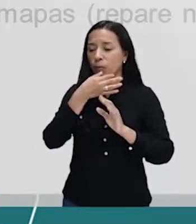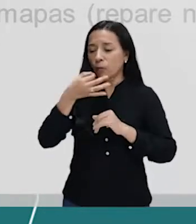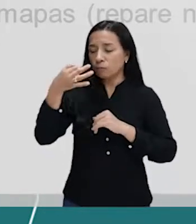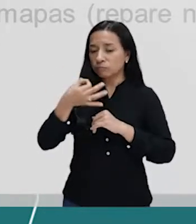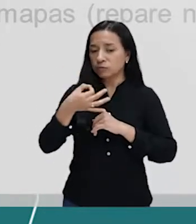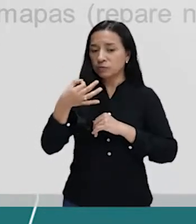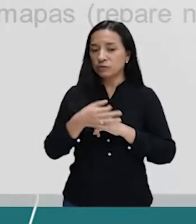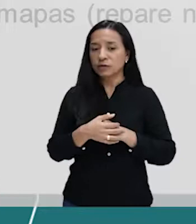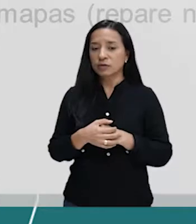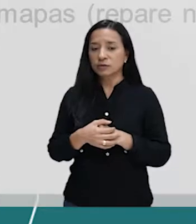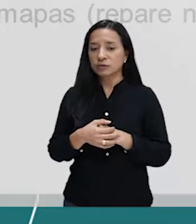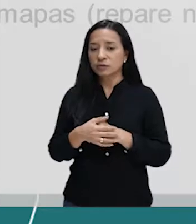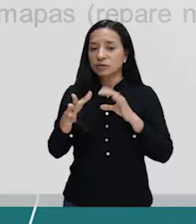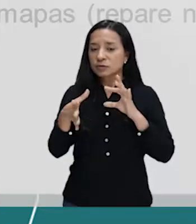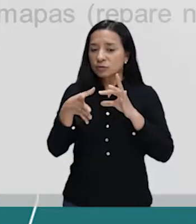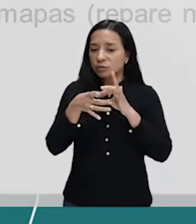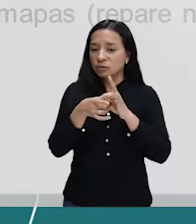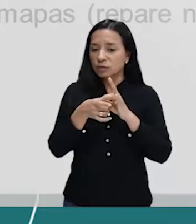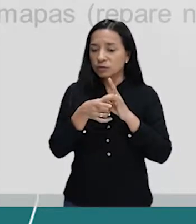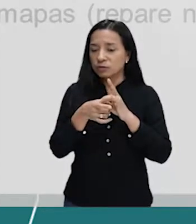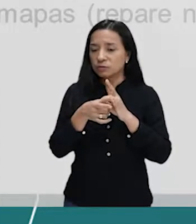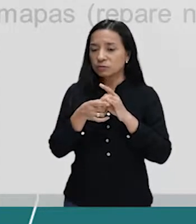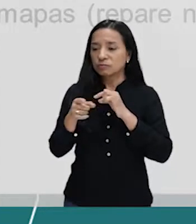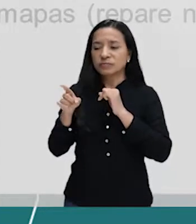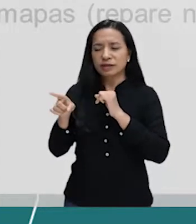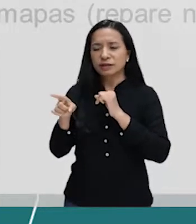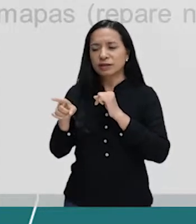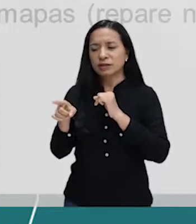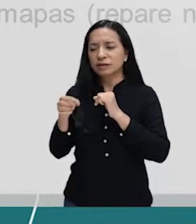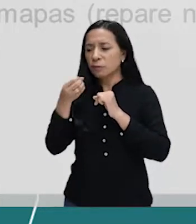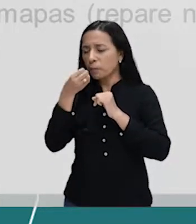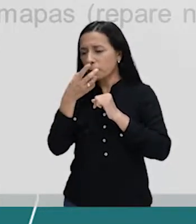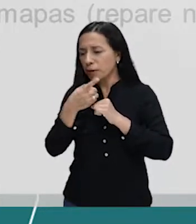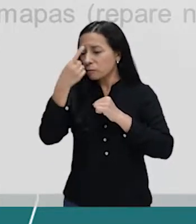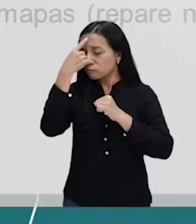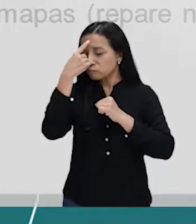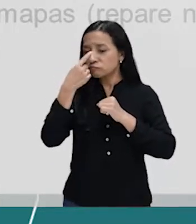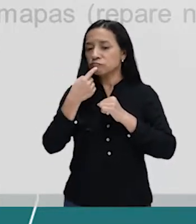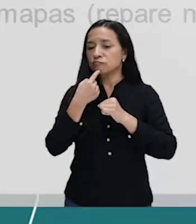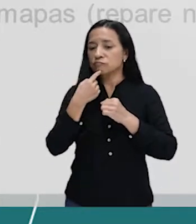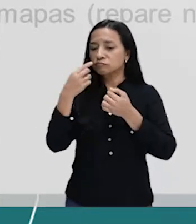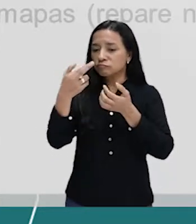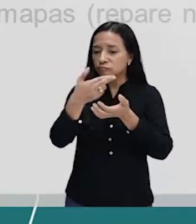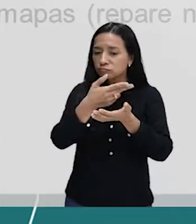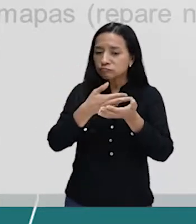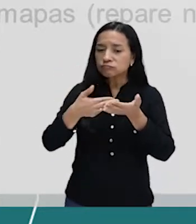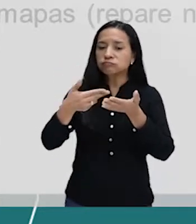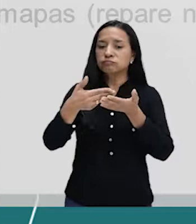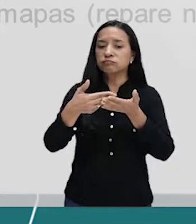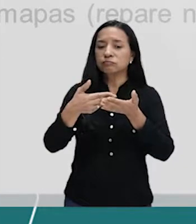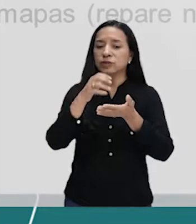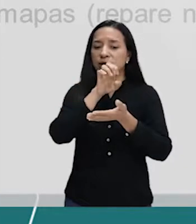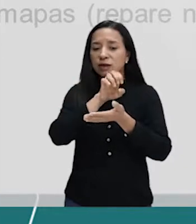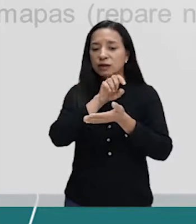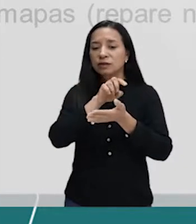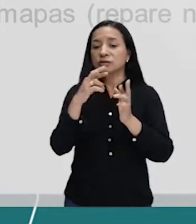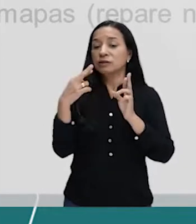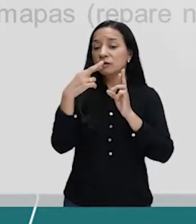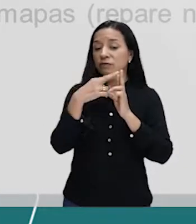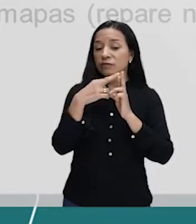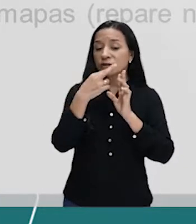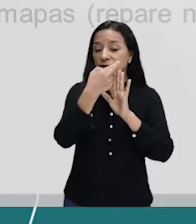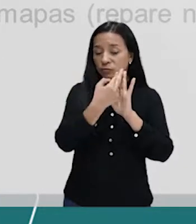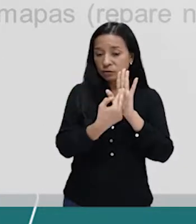e coerentes, aqueles bem ilustrados. Este se refere aos relatórios, enquanto aqueles